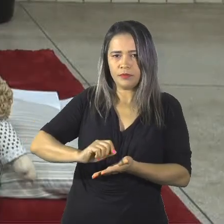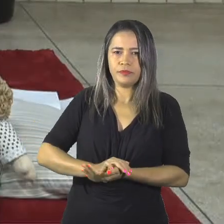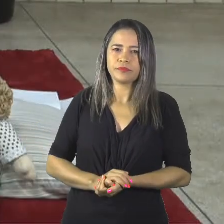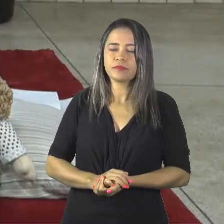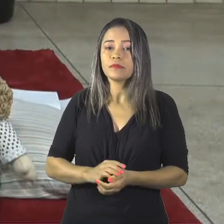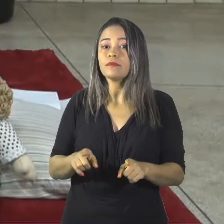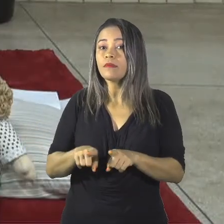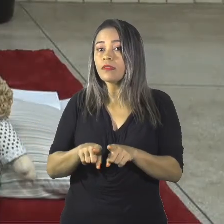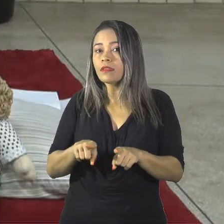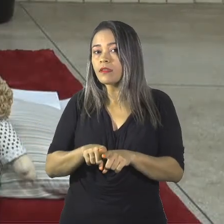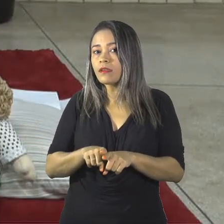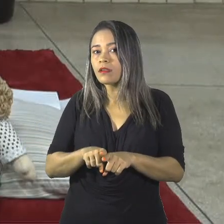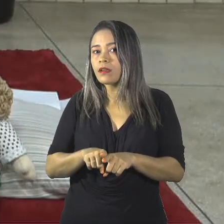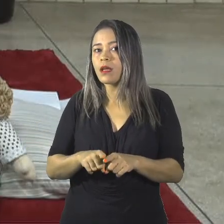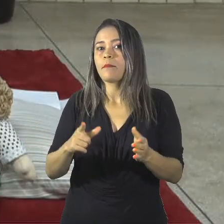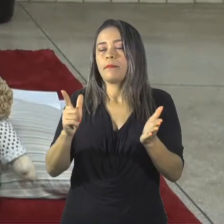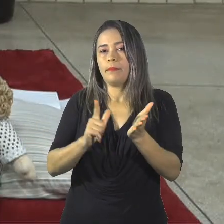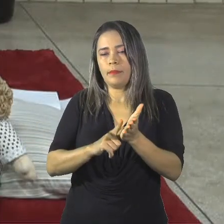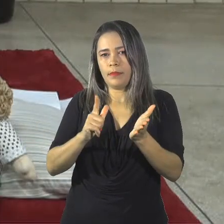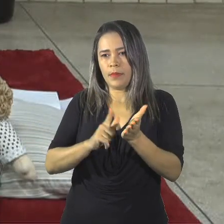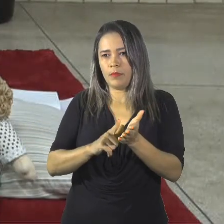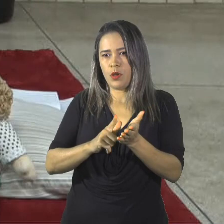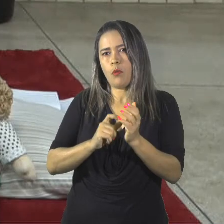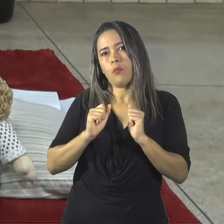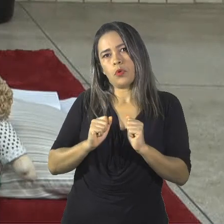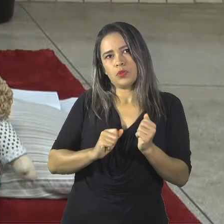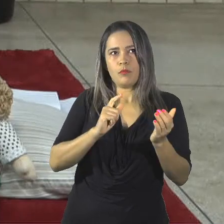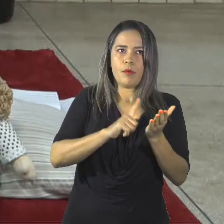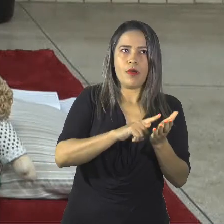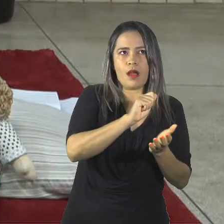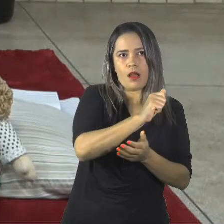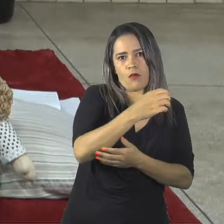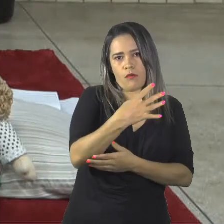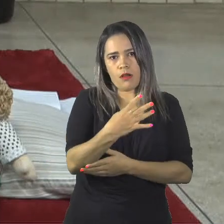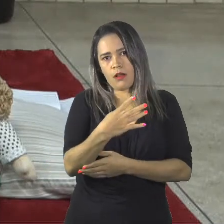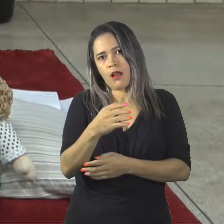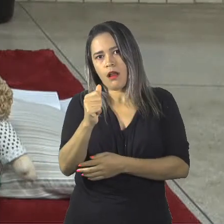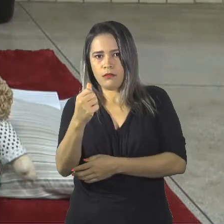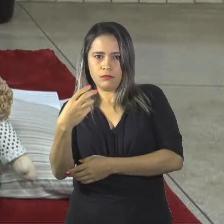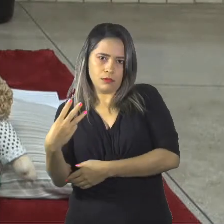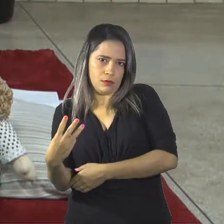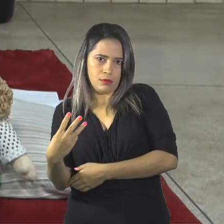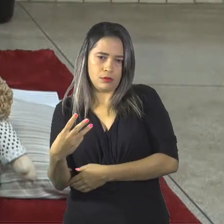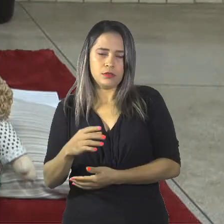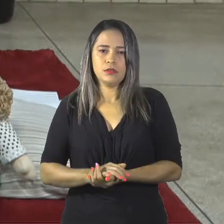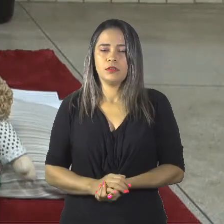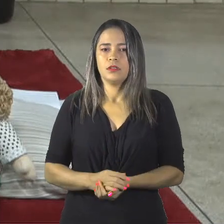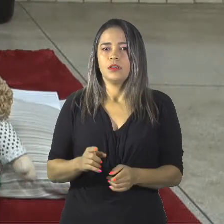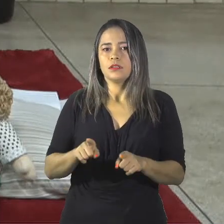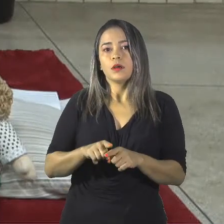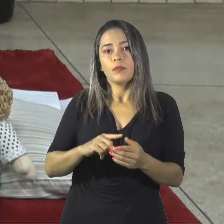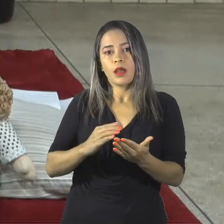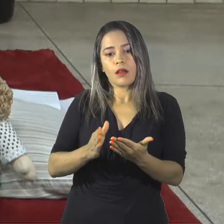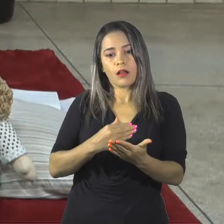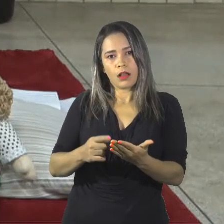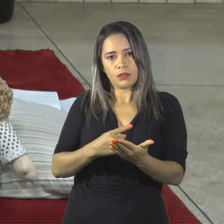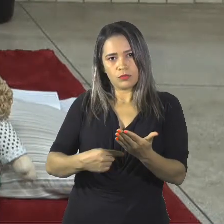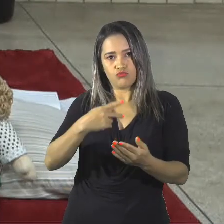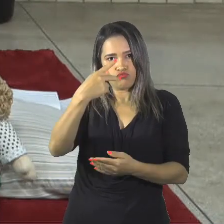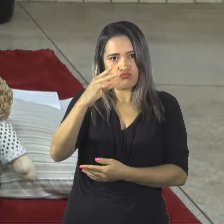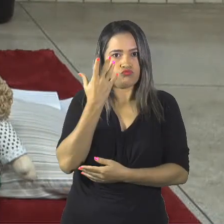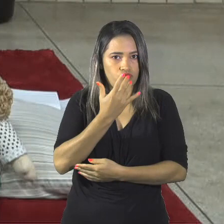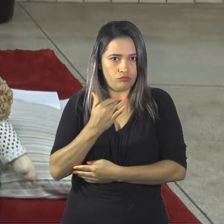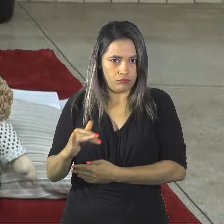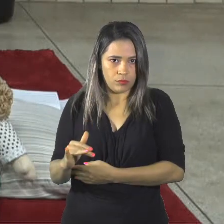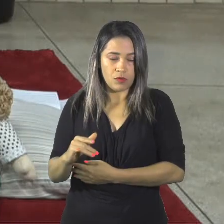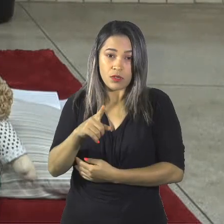também precisar de papel, pode ser papel A4, pode ser papel A3, pode ser também o caderno da sua criança.